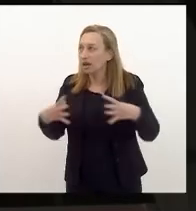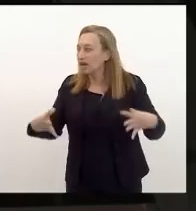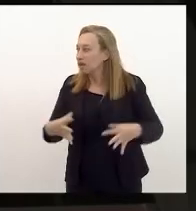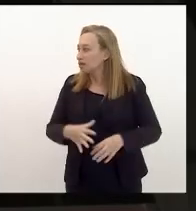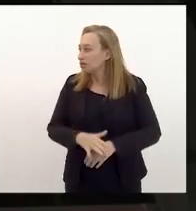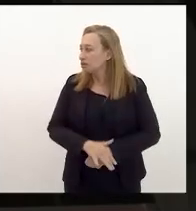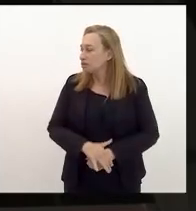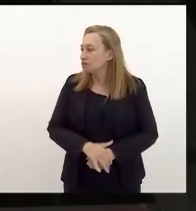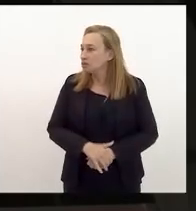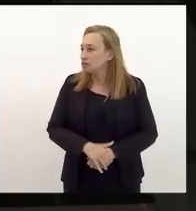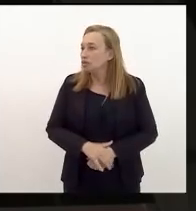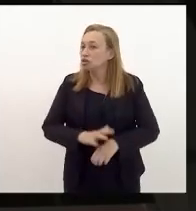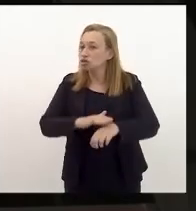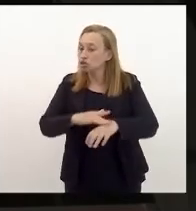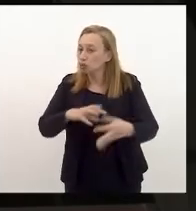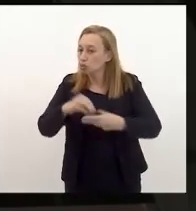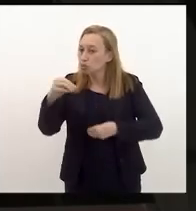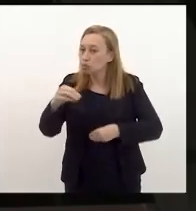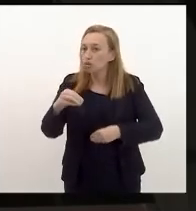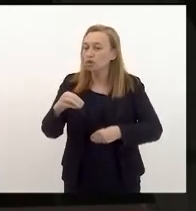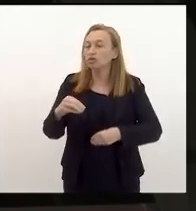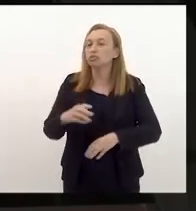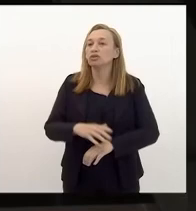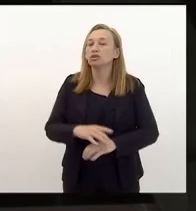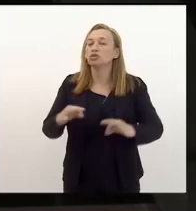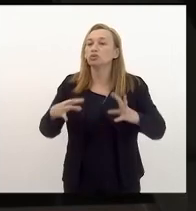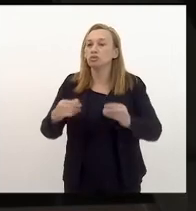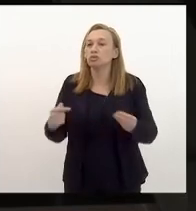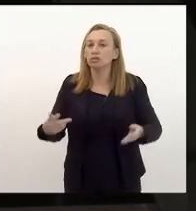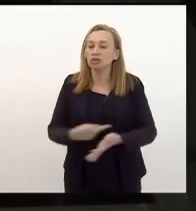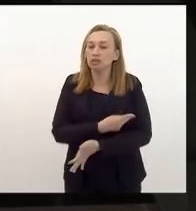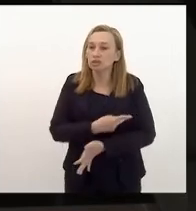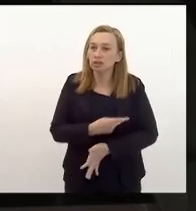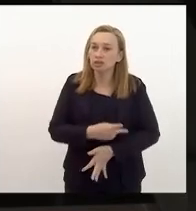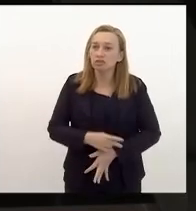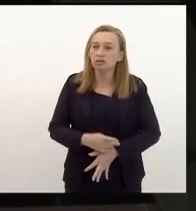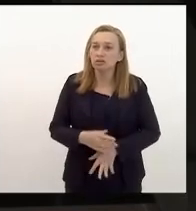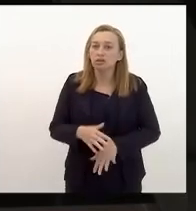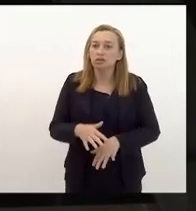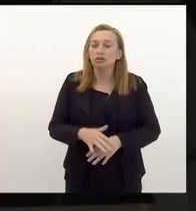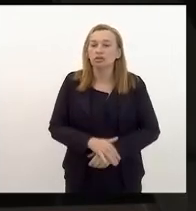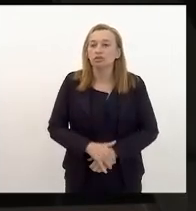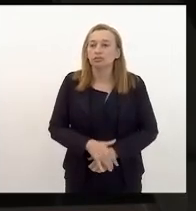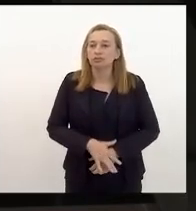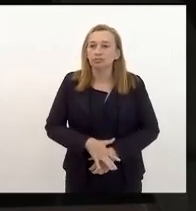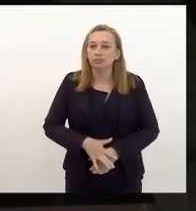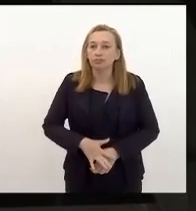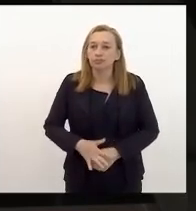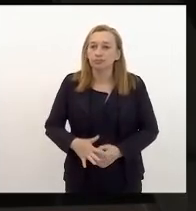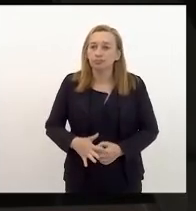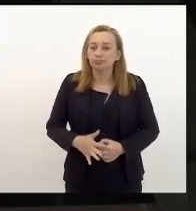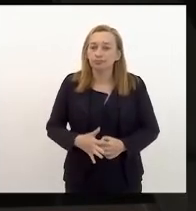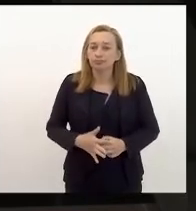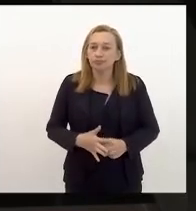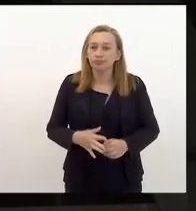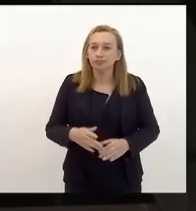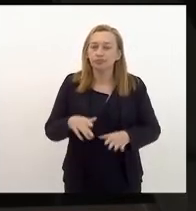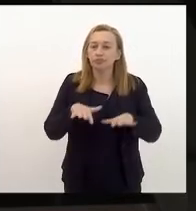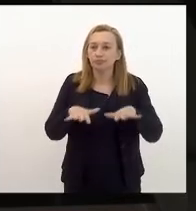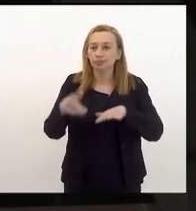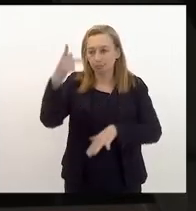de cura de doenças. Isso foi tudo acontecendo, então, e se chamou ali o movimento